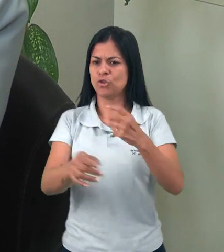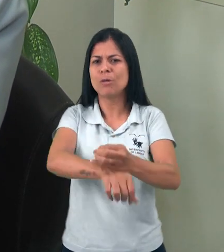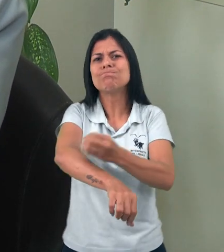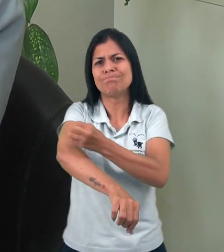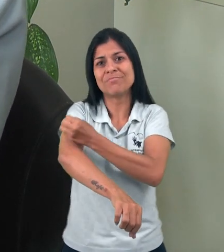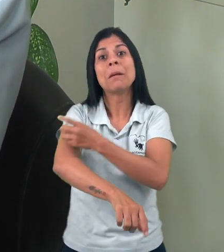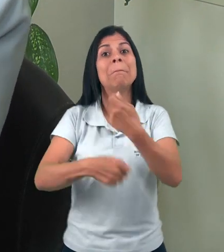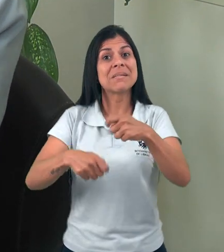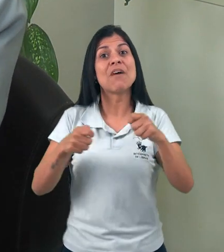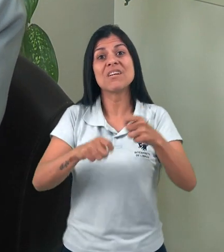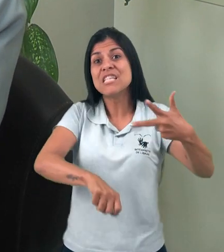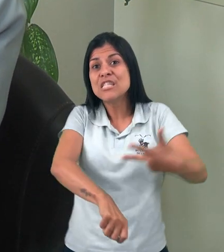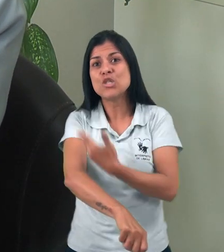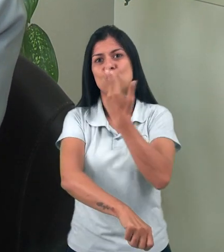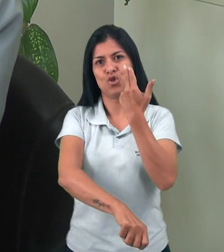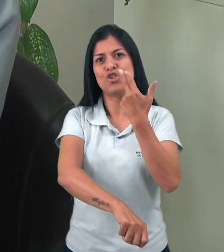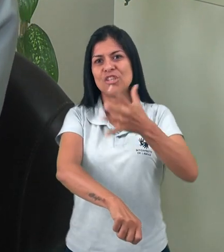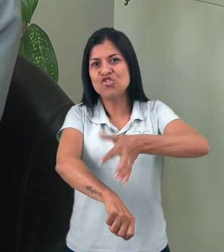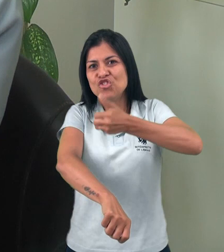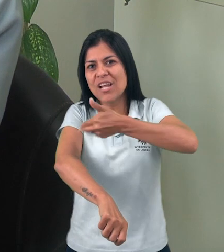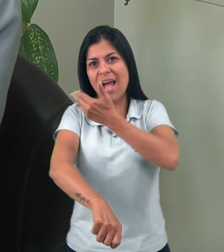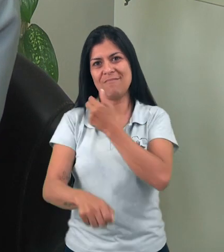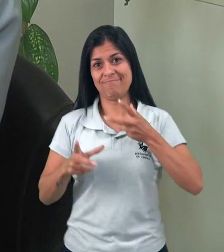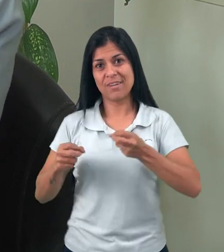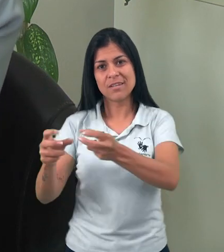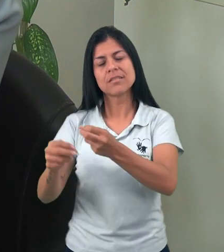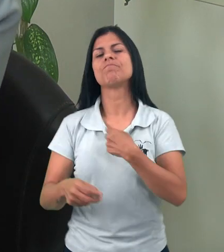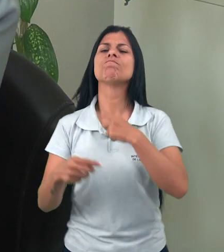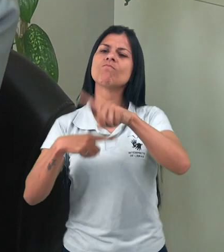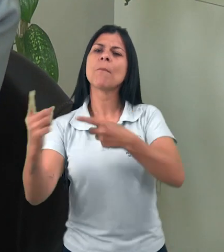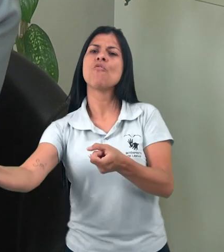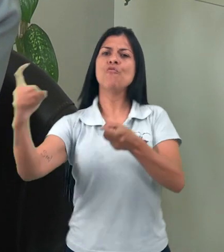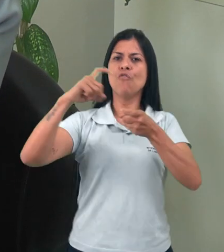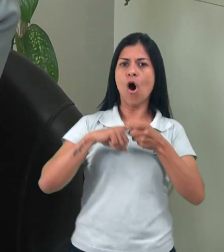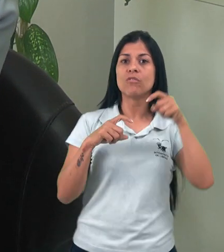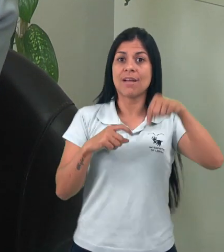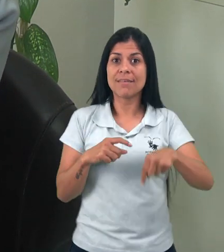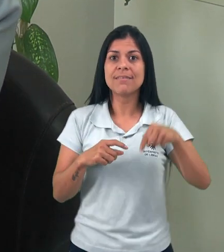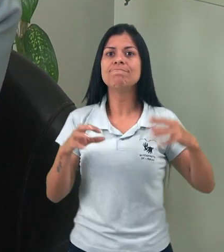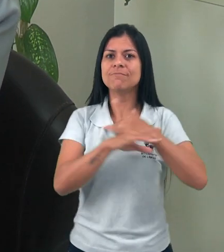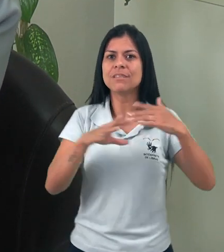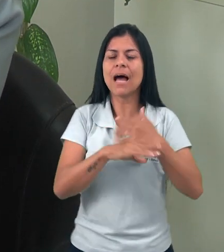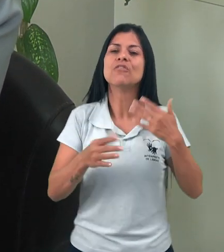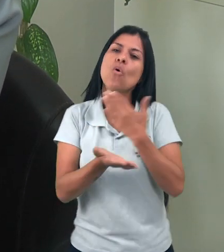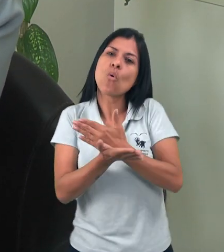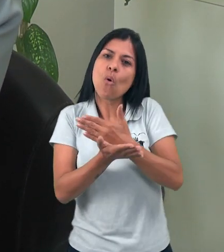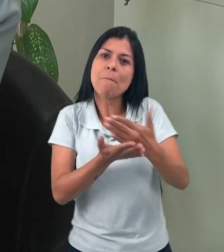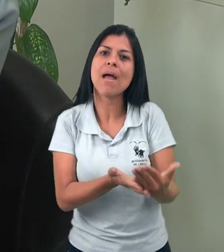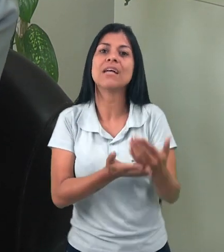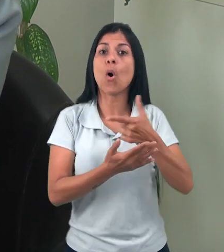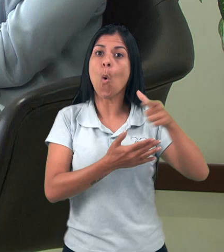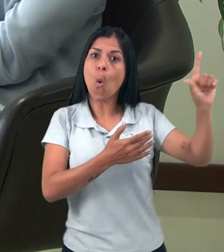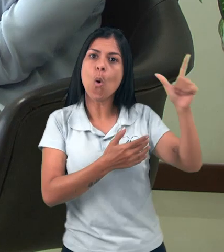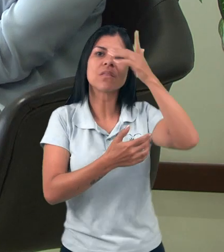lesões instaladas, o tratamento é cirúrgico. Ele volta, então ele inicia uma parceria com o professor Luiz Fernando Soares